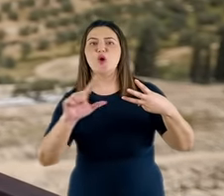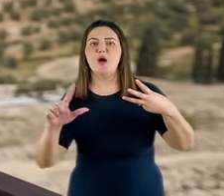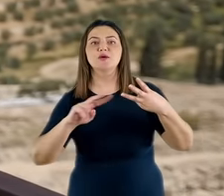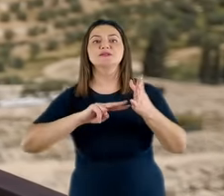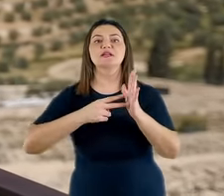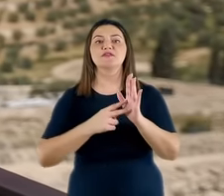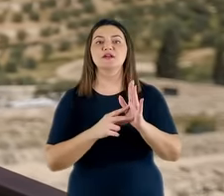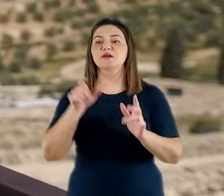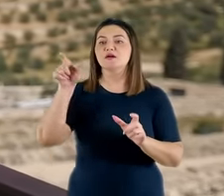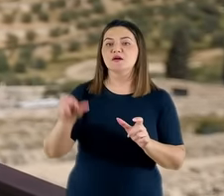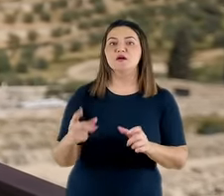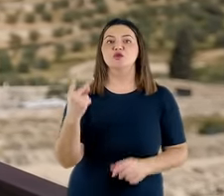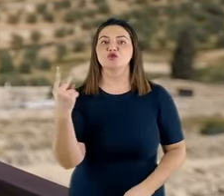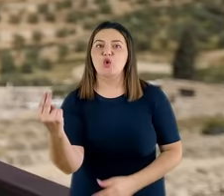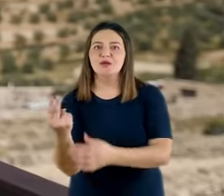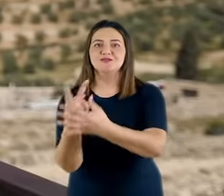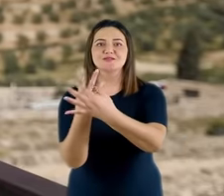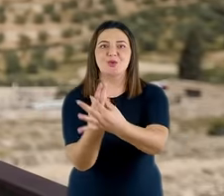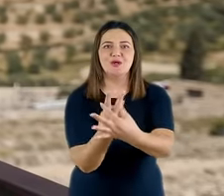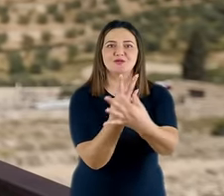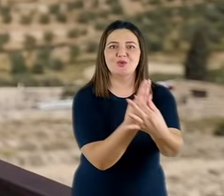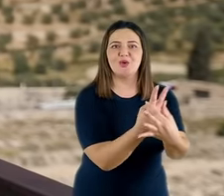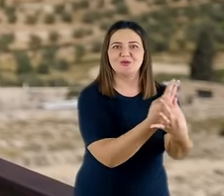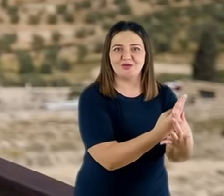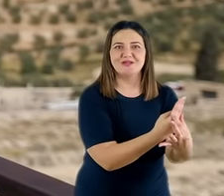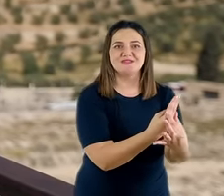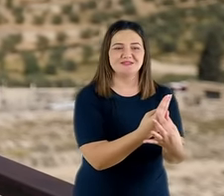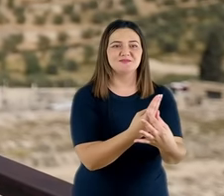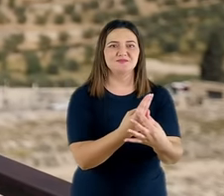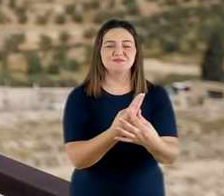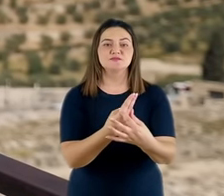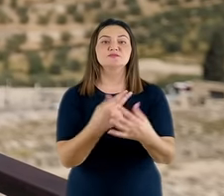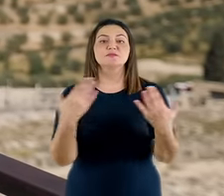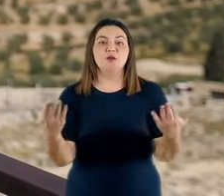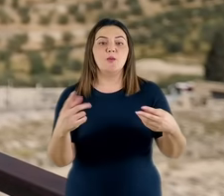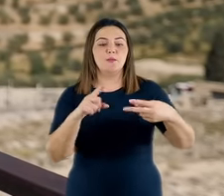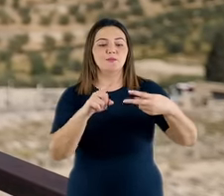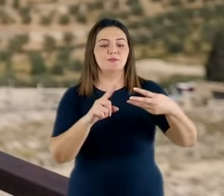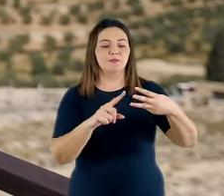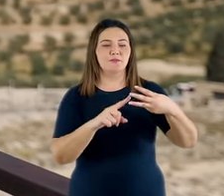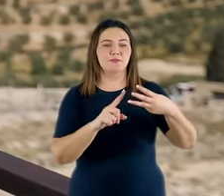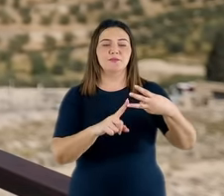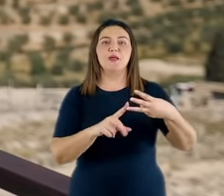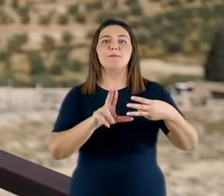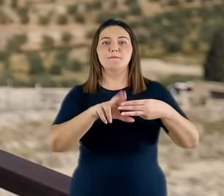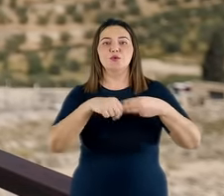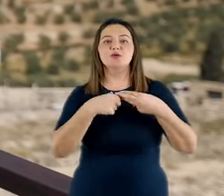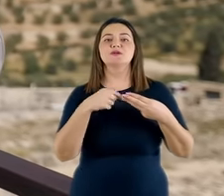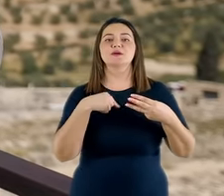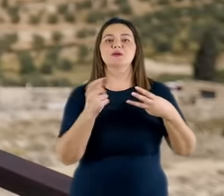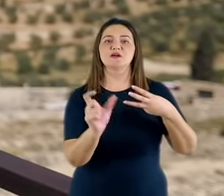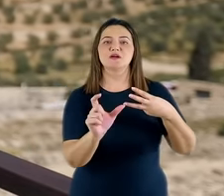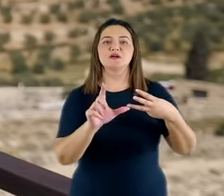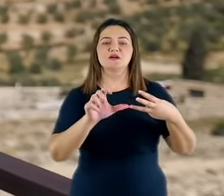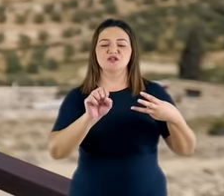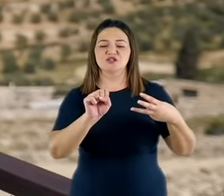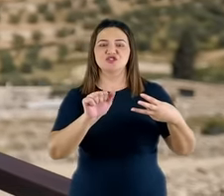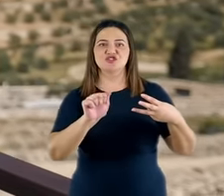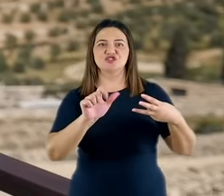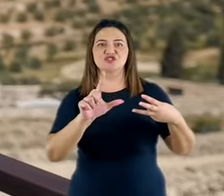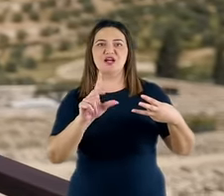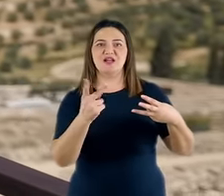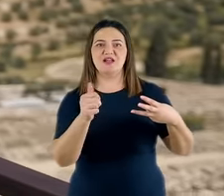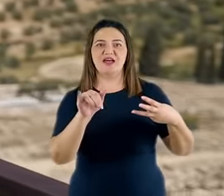aos pares, tá certo? Dois, um plural de dois. Então nós temos a palavra Shalayim, que não significa pazes,